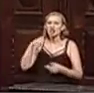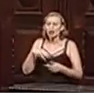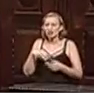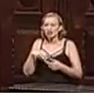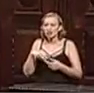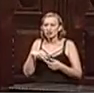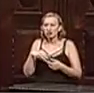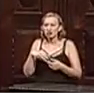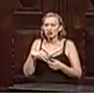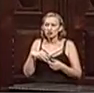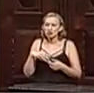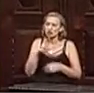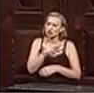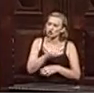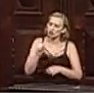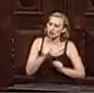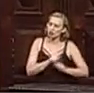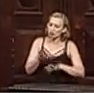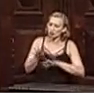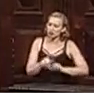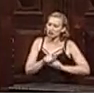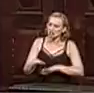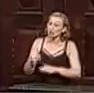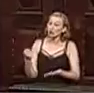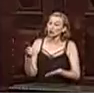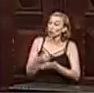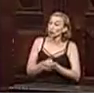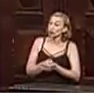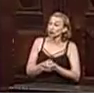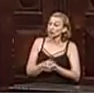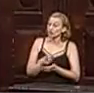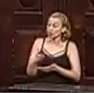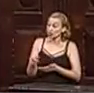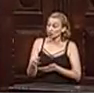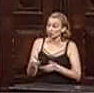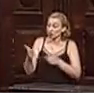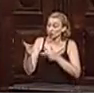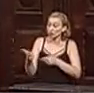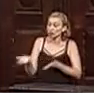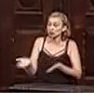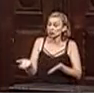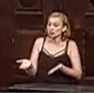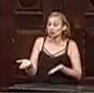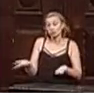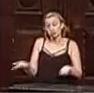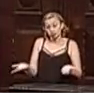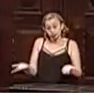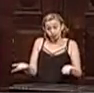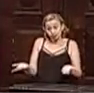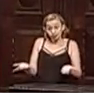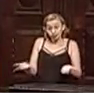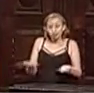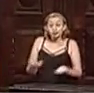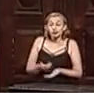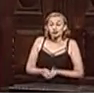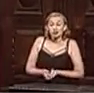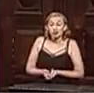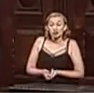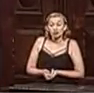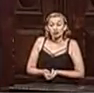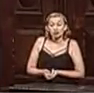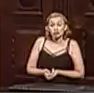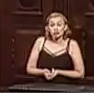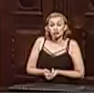convocado o Exército a cumprir aquela missão de desbaratar a greve. Porque, afinal de contas, pelo